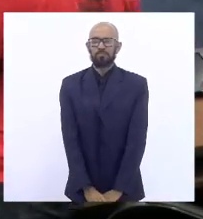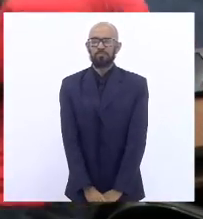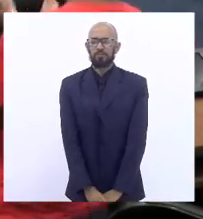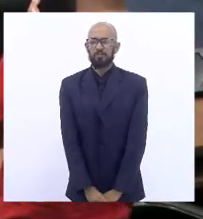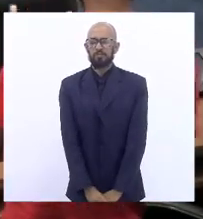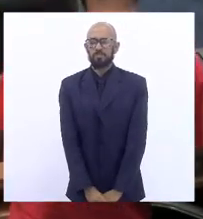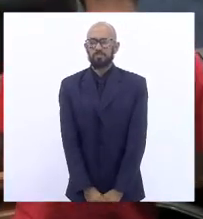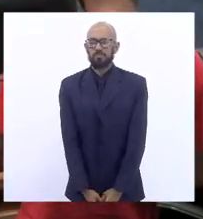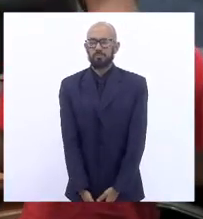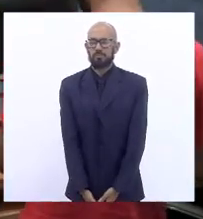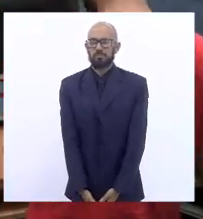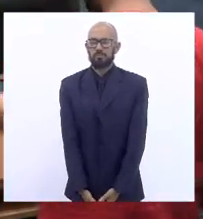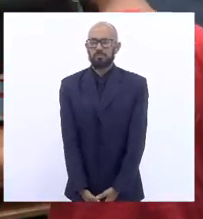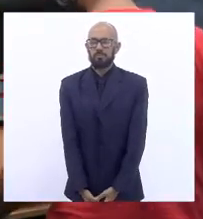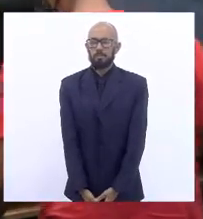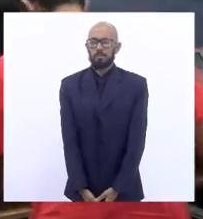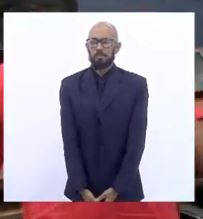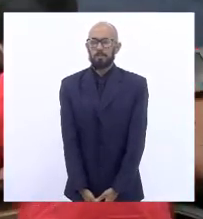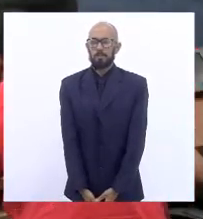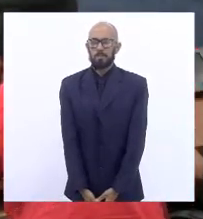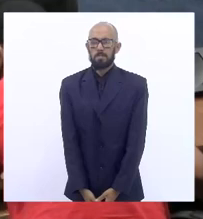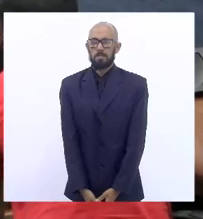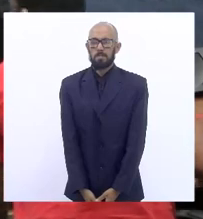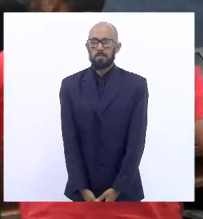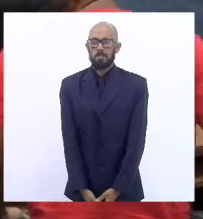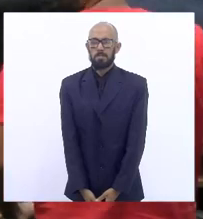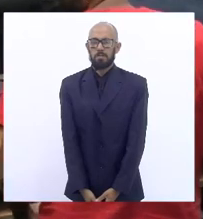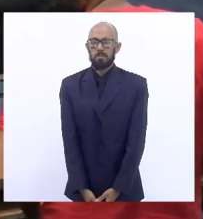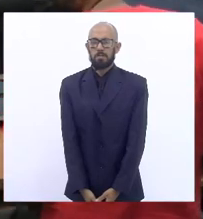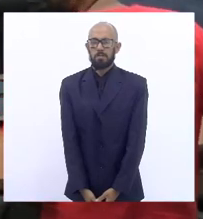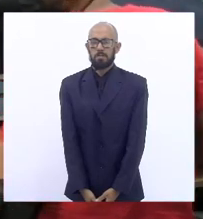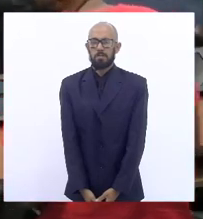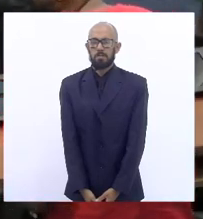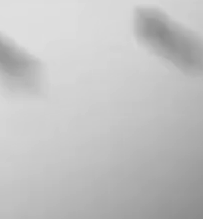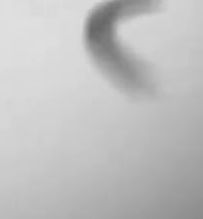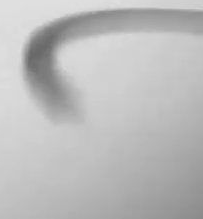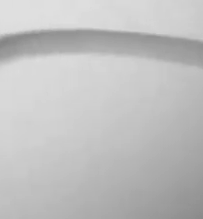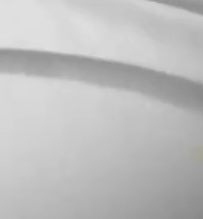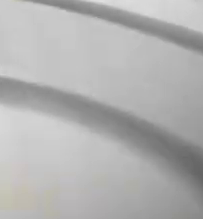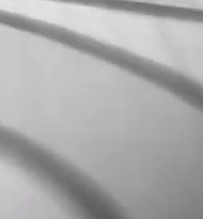bom.